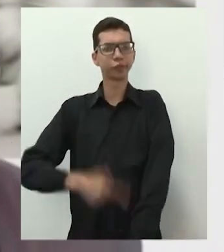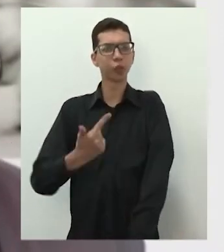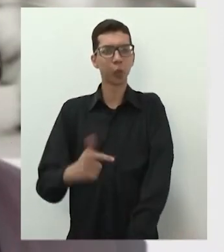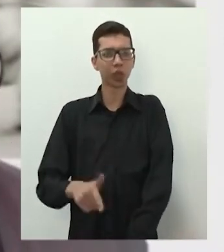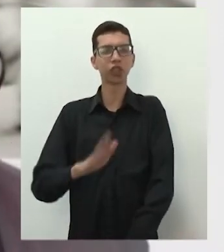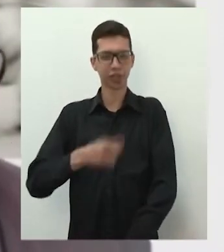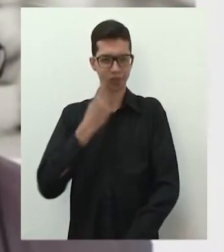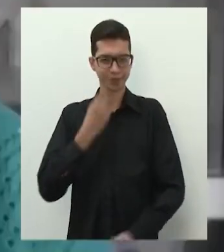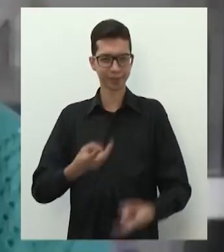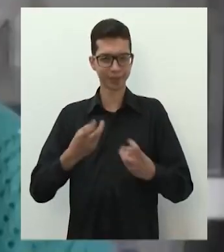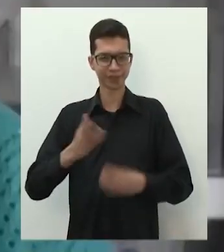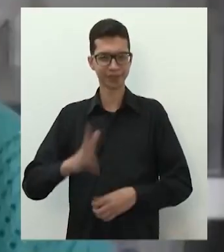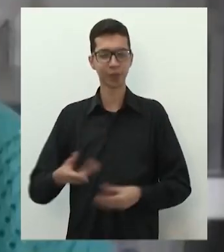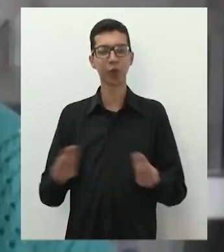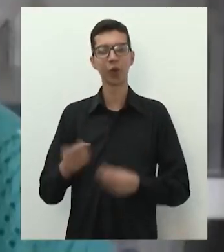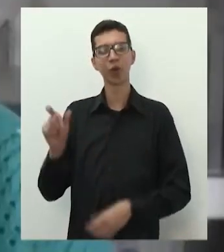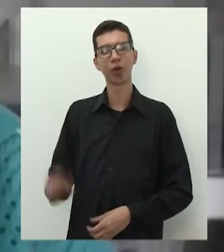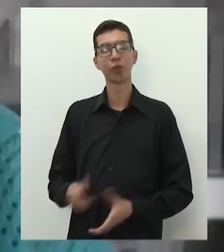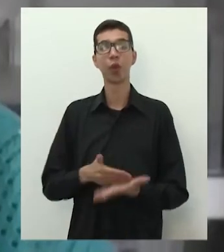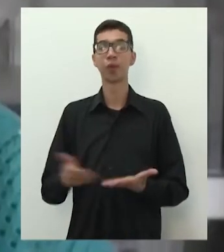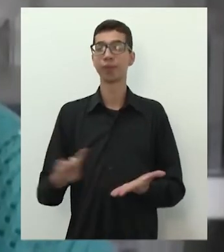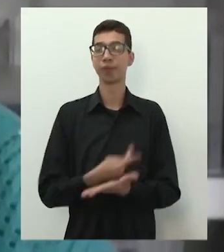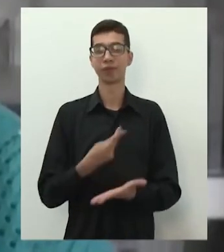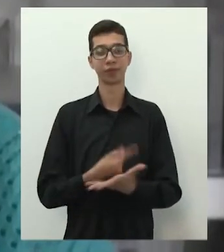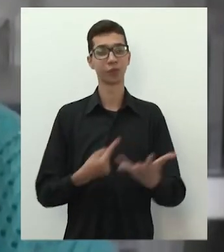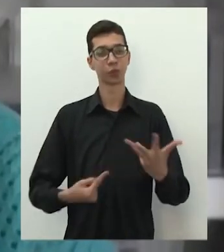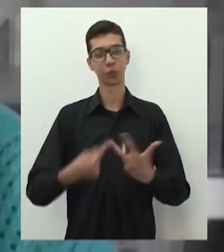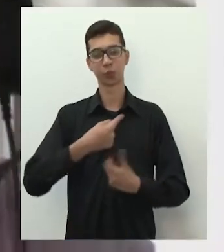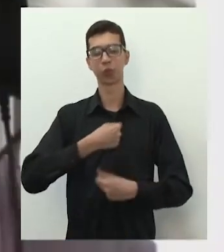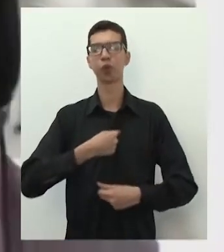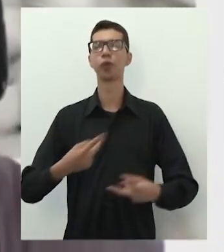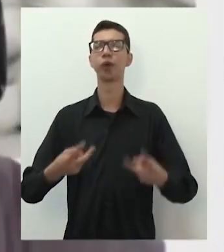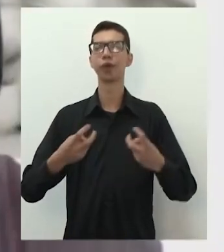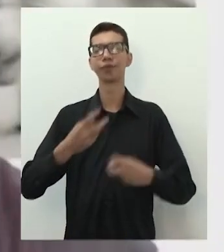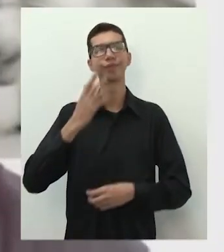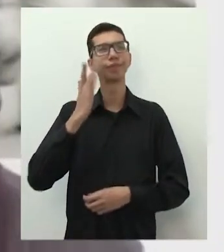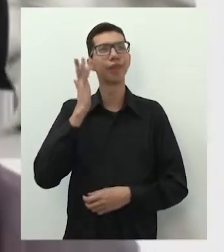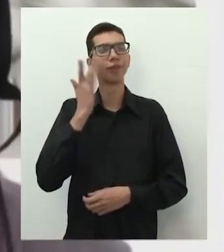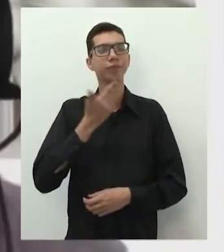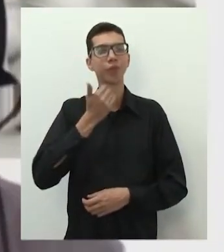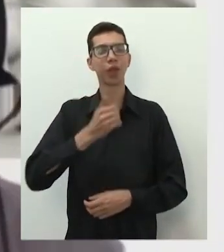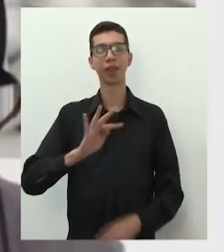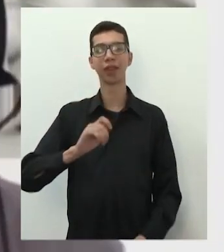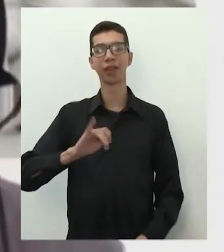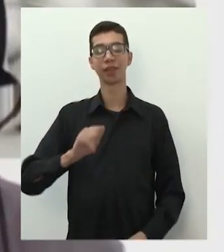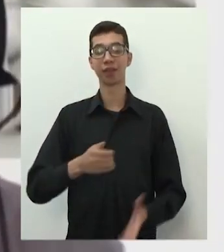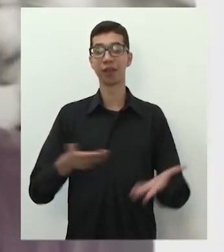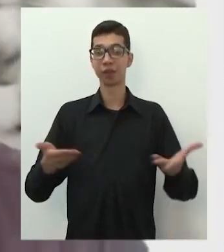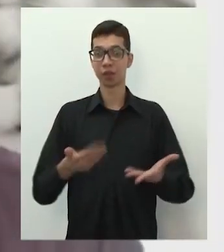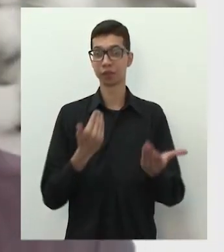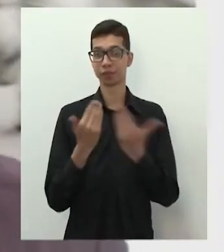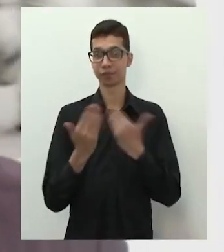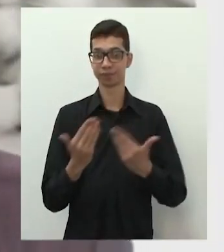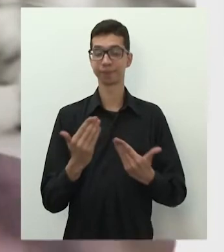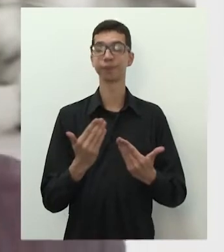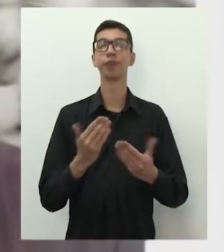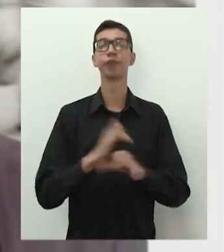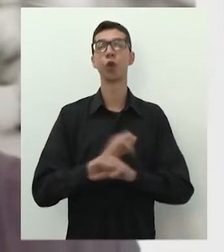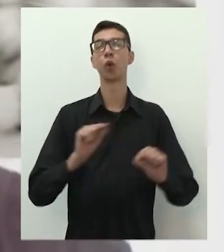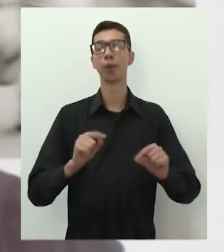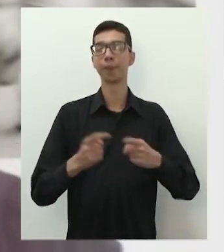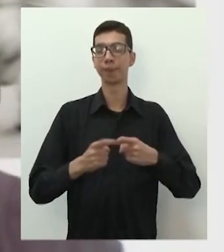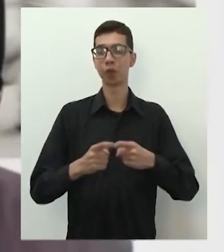que rolava lá no Olimpo. O que eu faço, turma, chama-se ebiatria. Eu sou um médico de adolescentes cujo